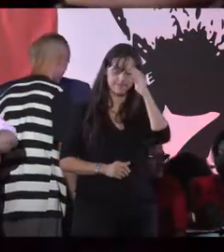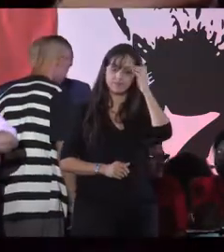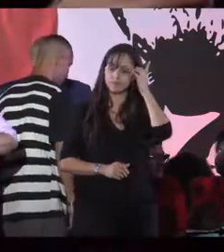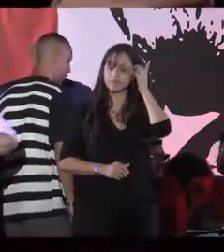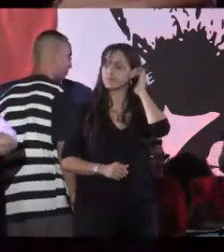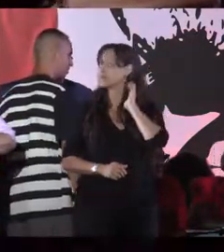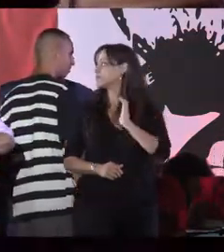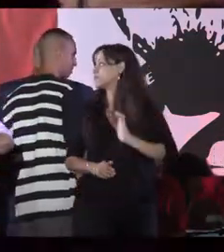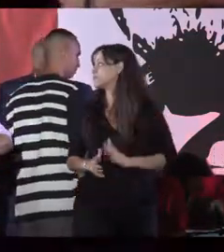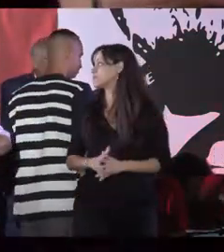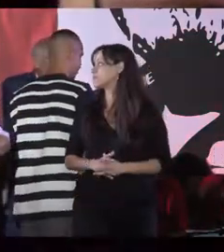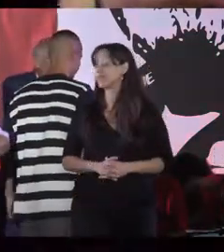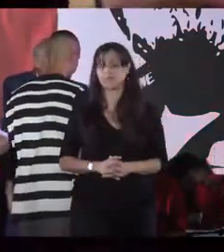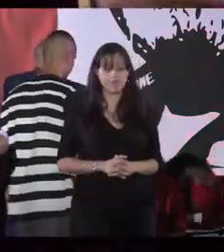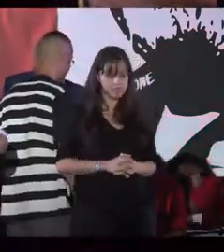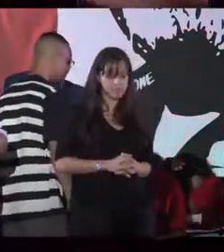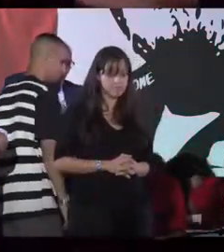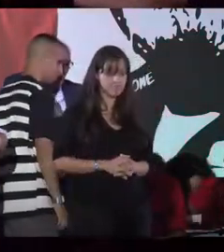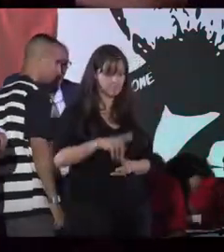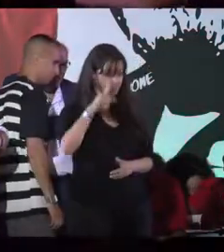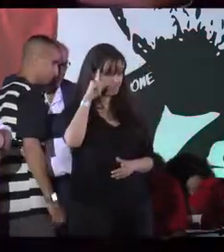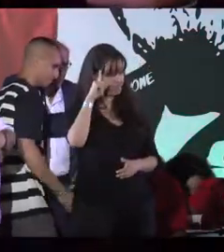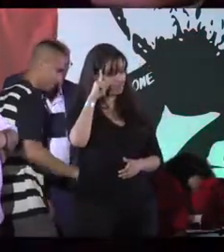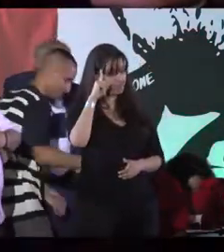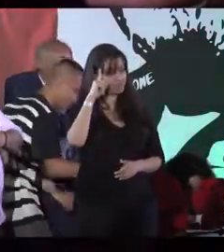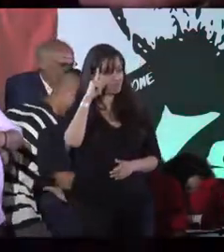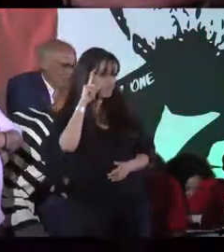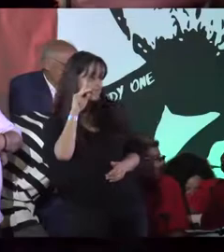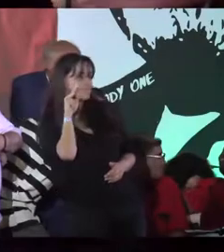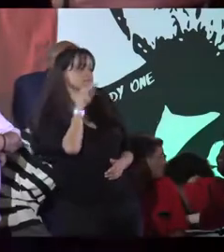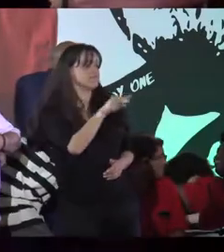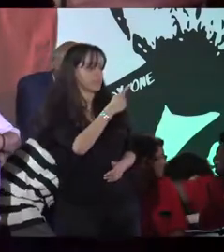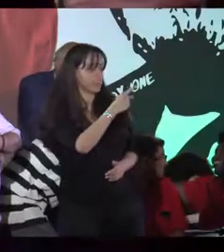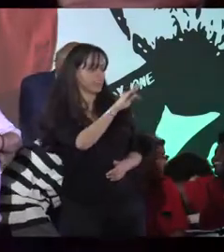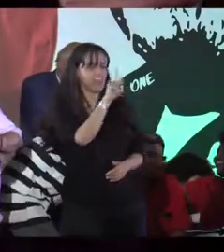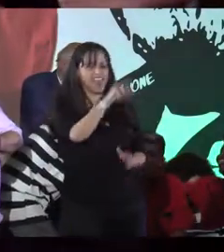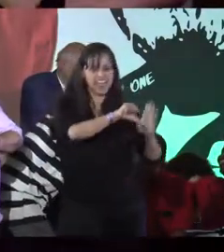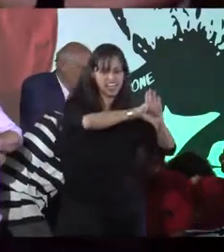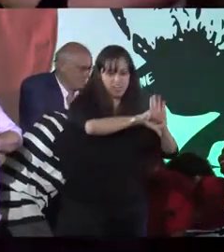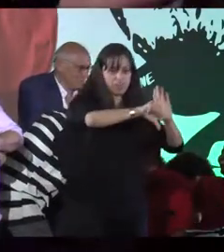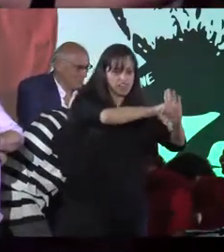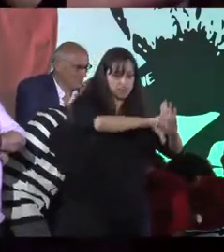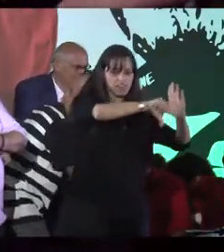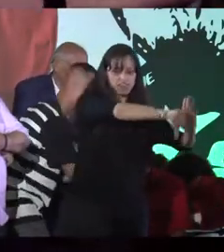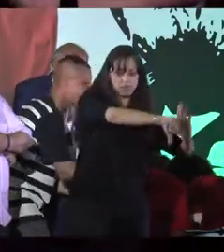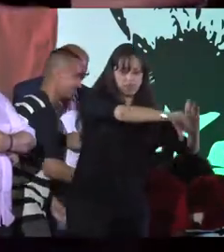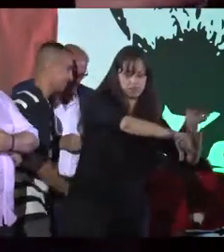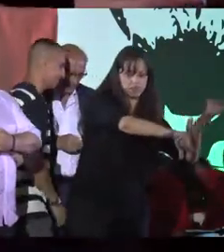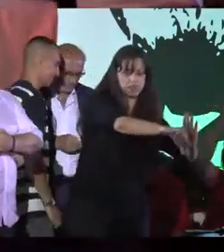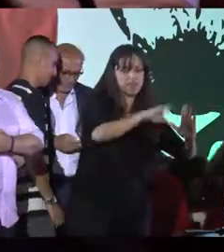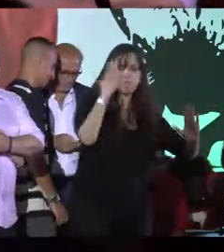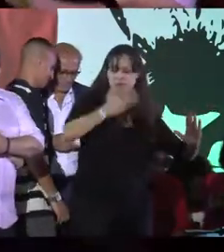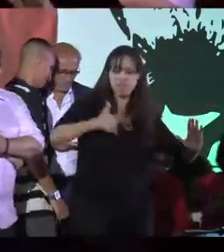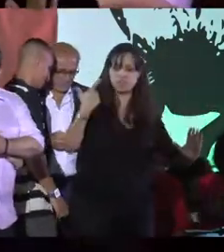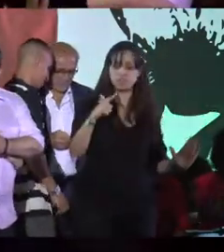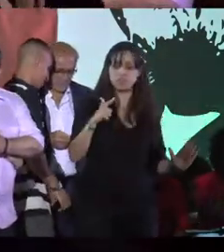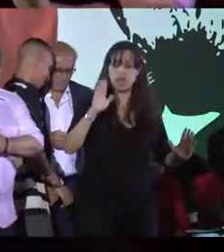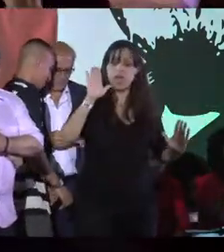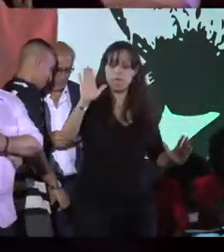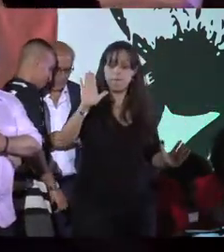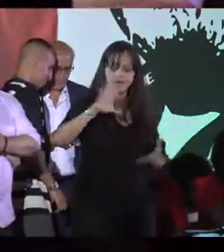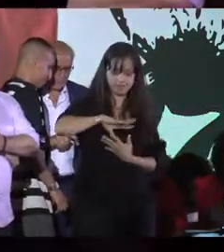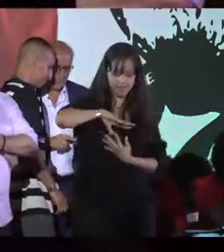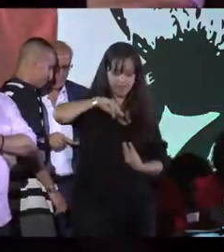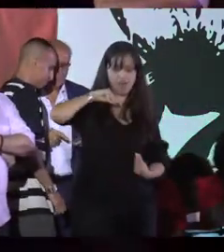Podem criminalizar o nosso partido. Podem condenar sem crime e sem provas, mas não podem prender a nossa